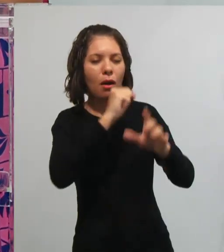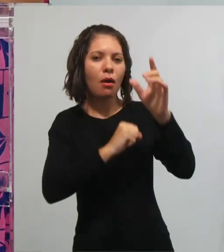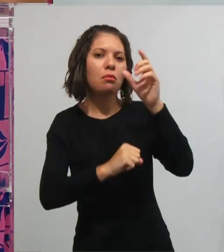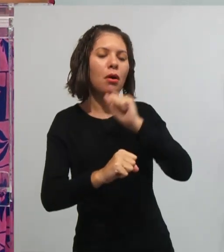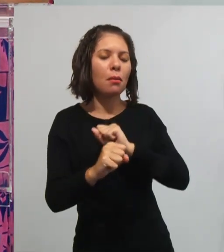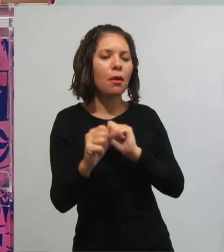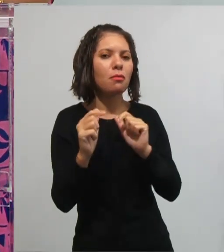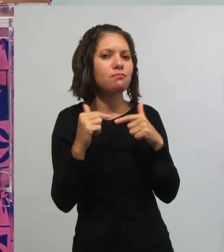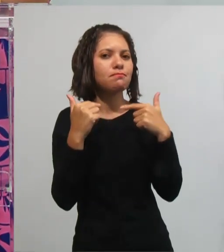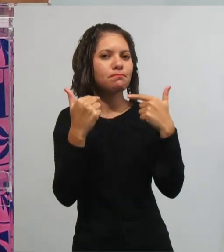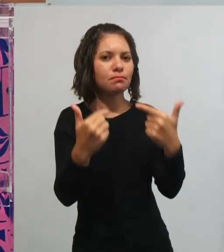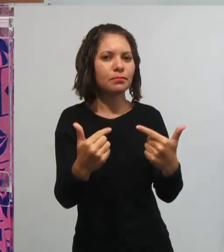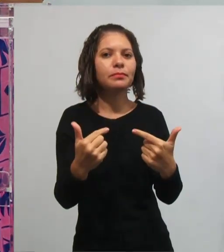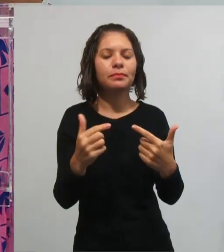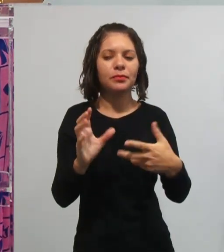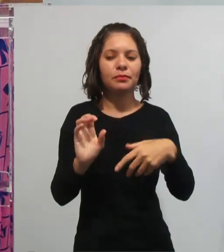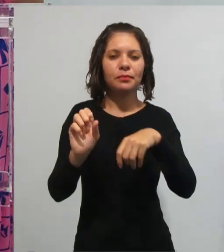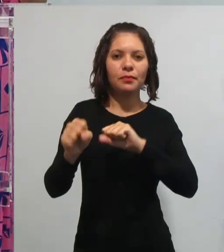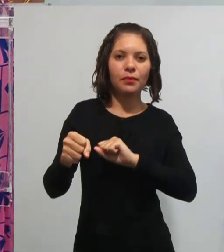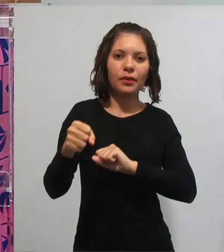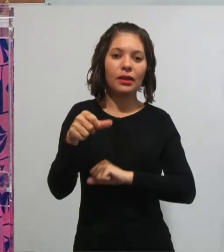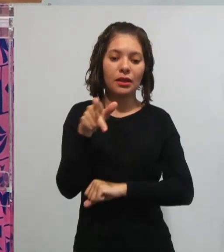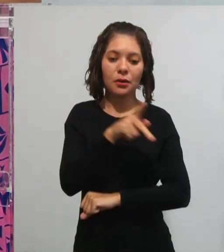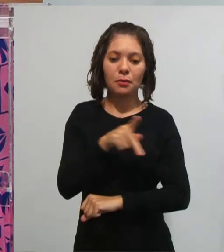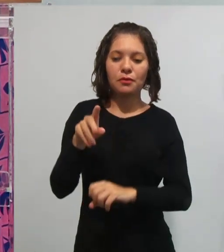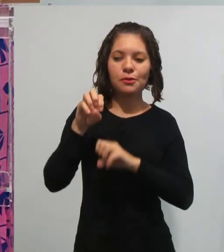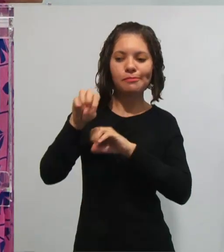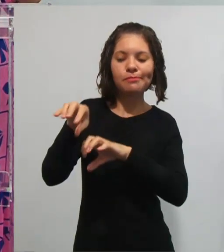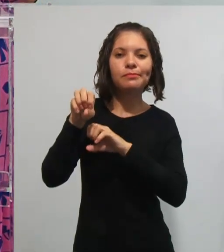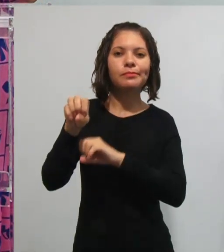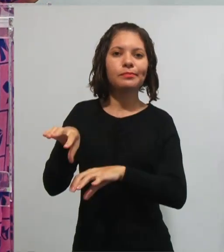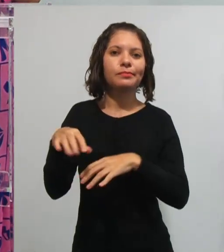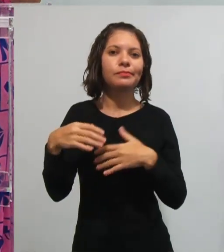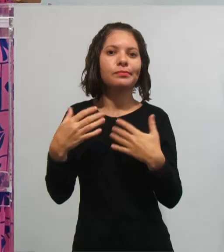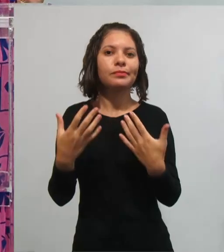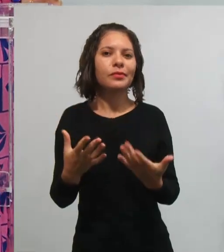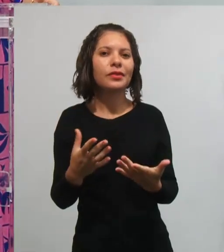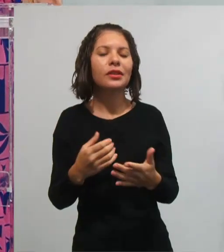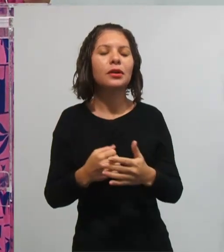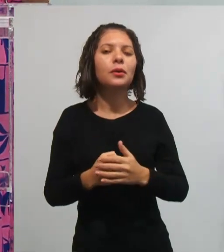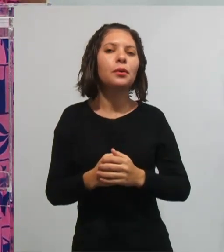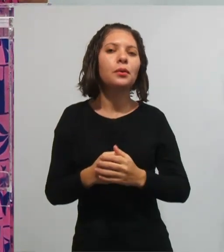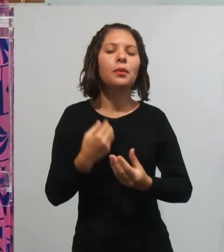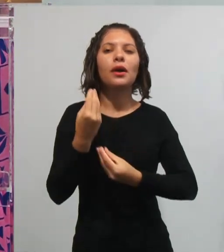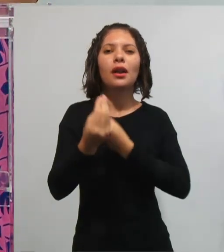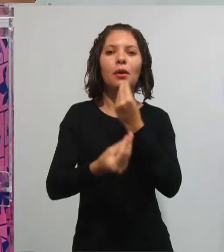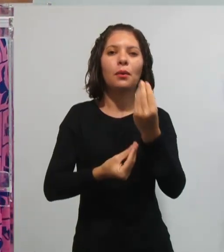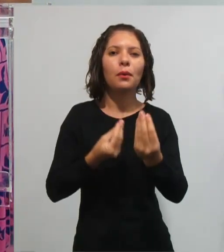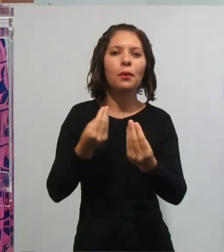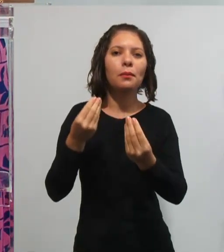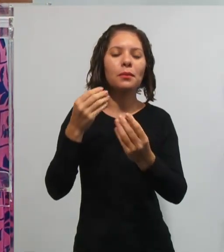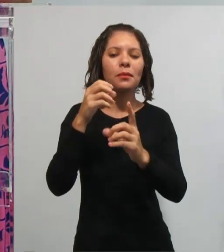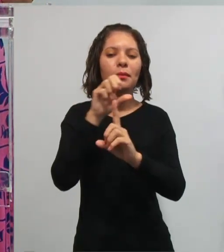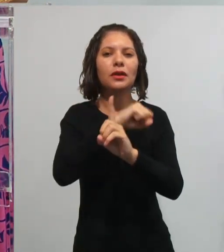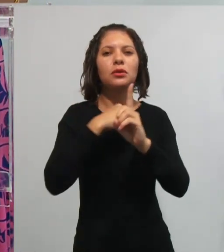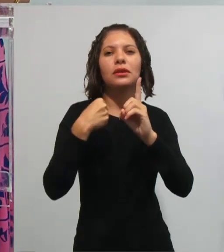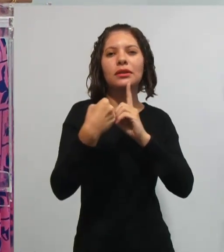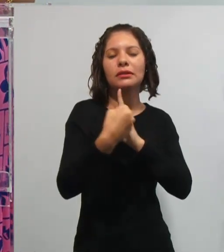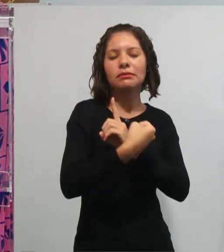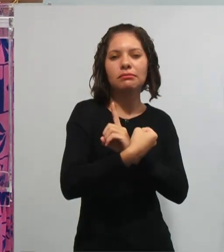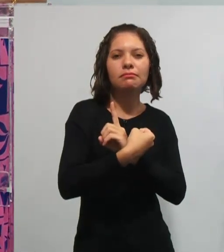colonial. Durante as aulas de História da Educação, vocês com certeza se depararam com essas orientações